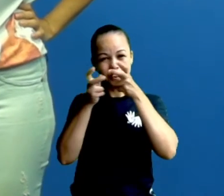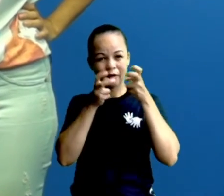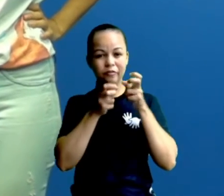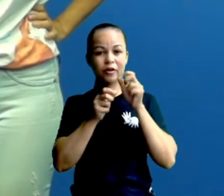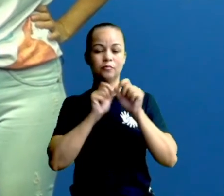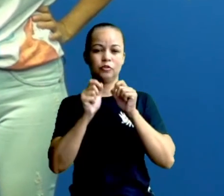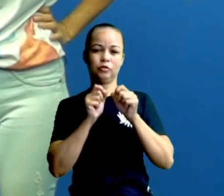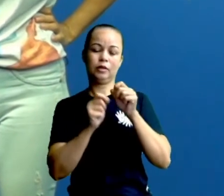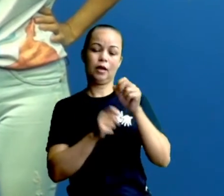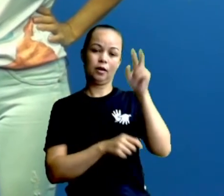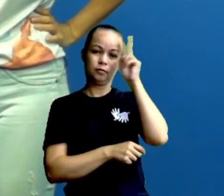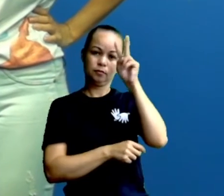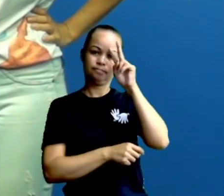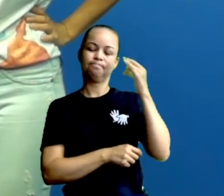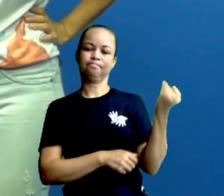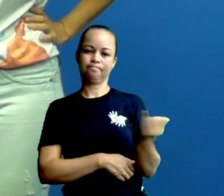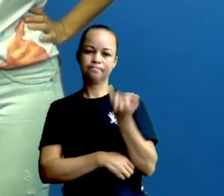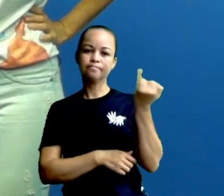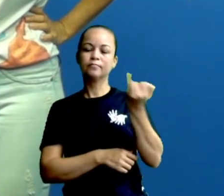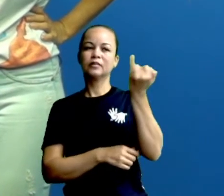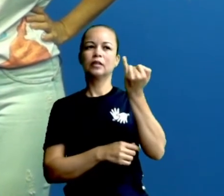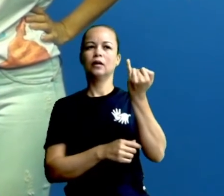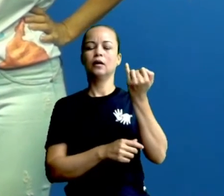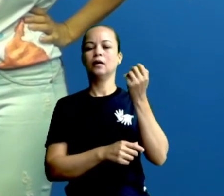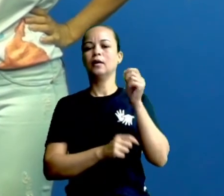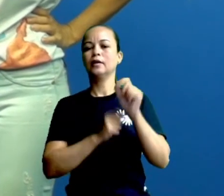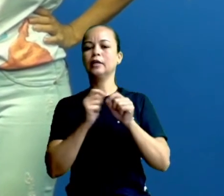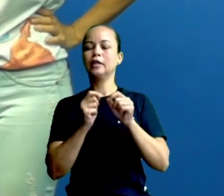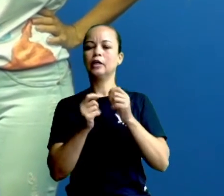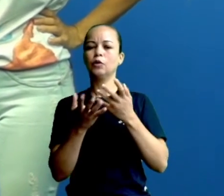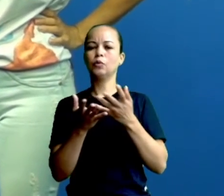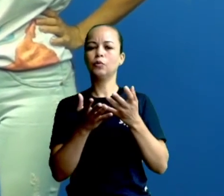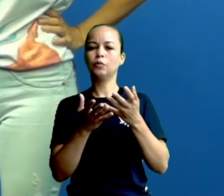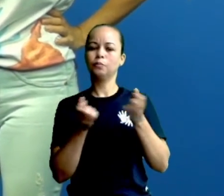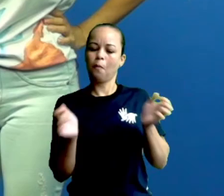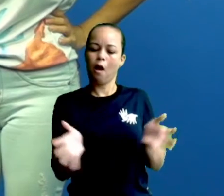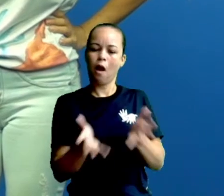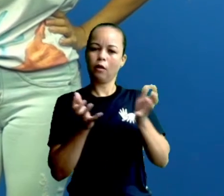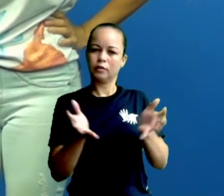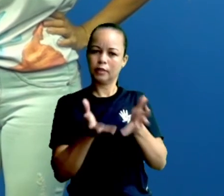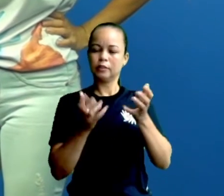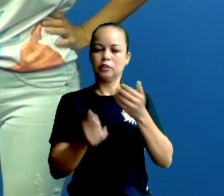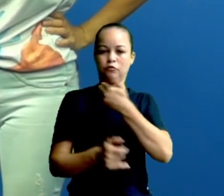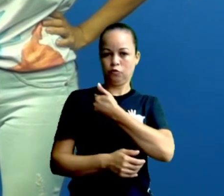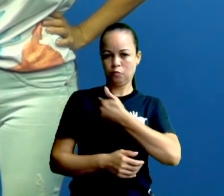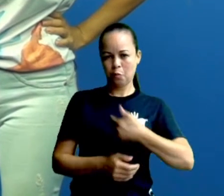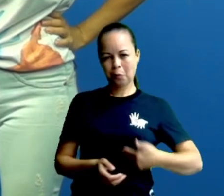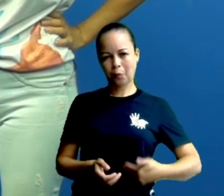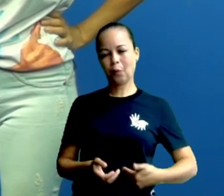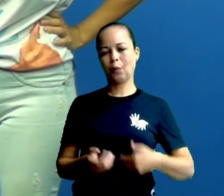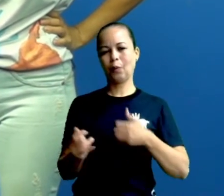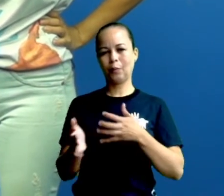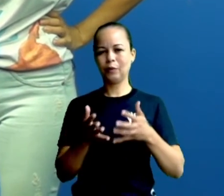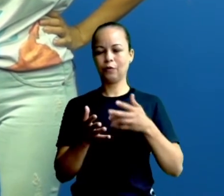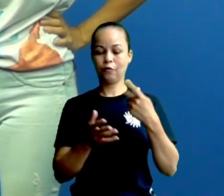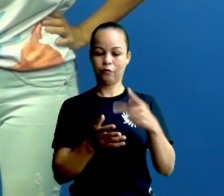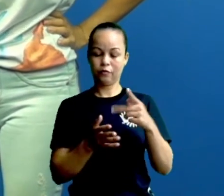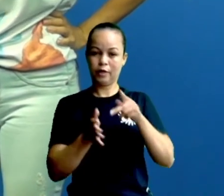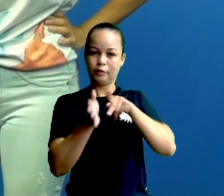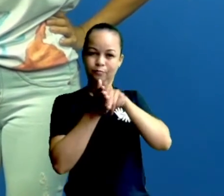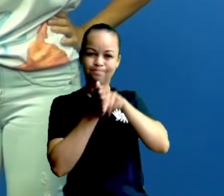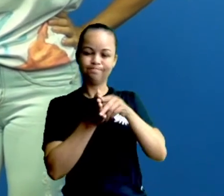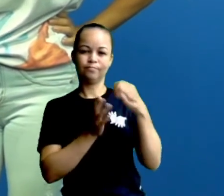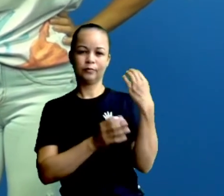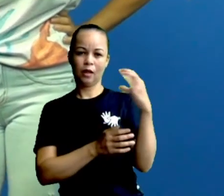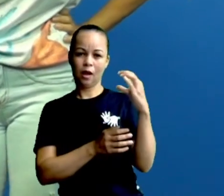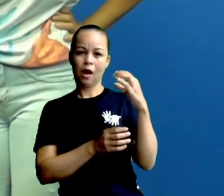a importância da história, que os incentivos públicos feitos à pesquisa científica